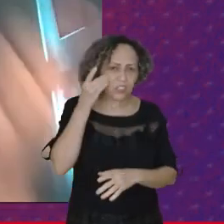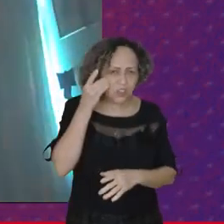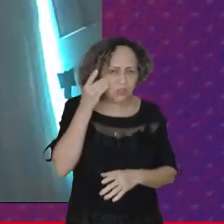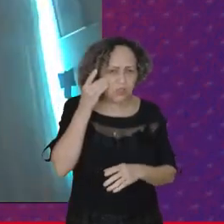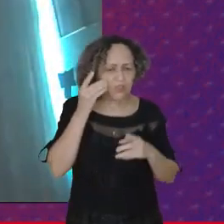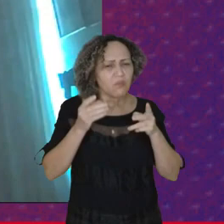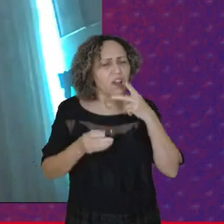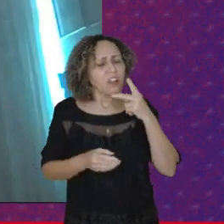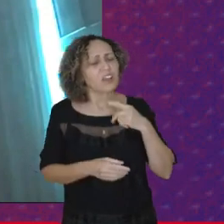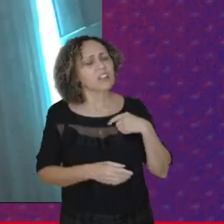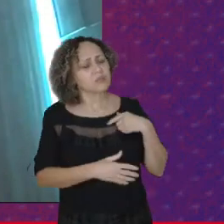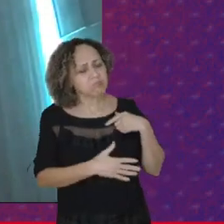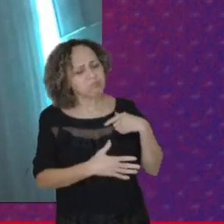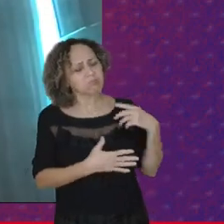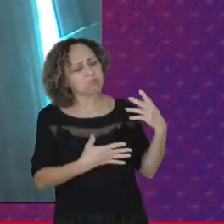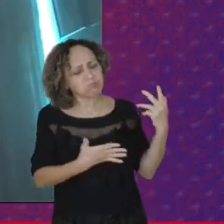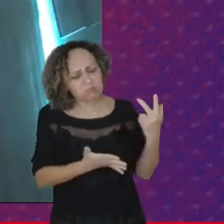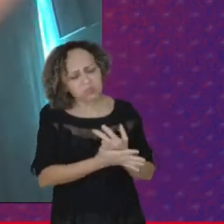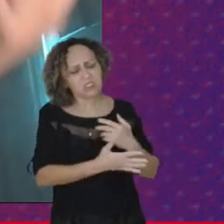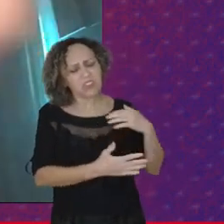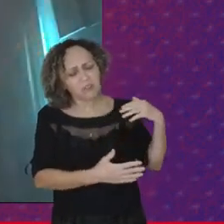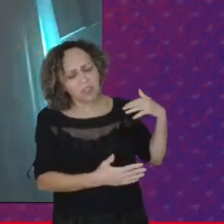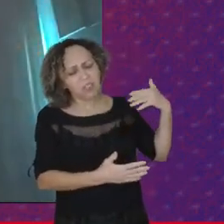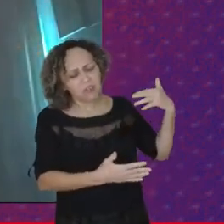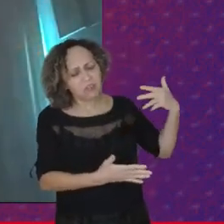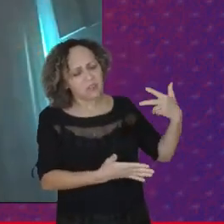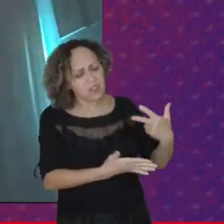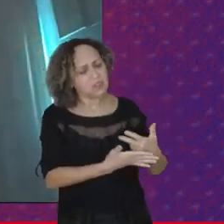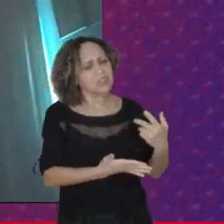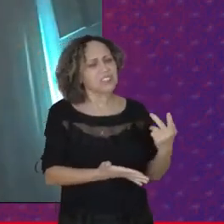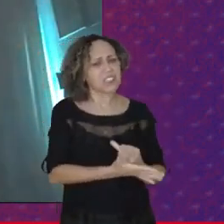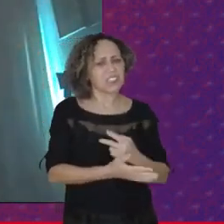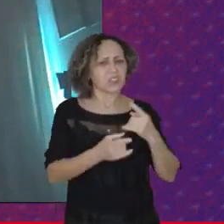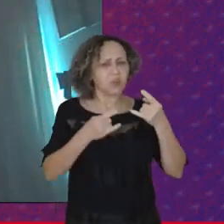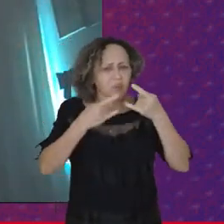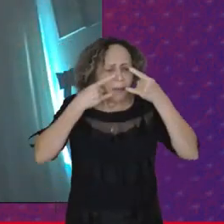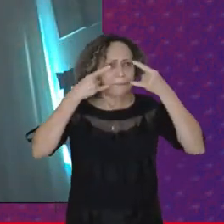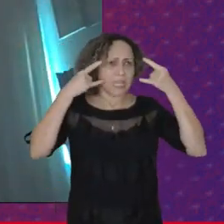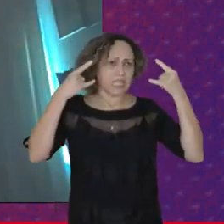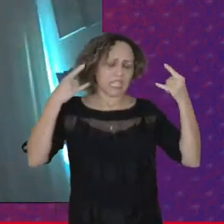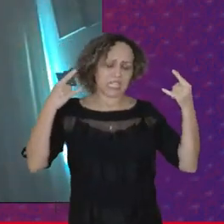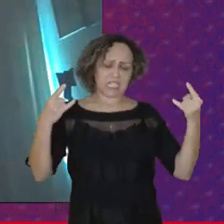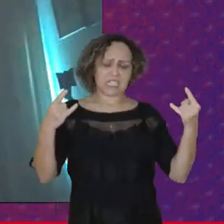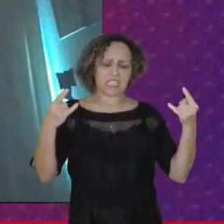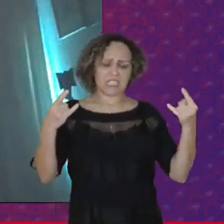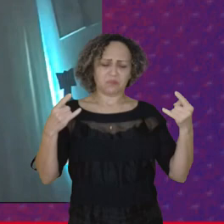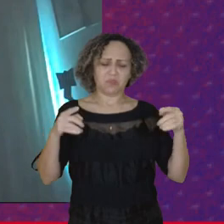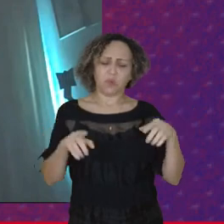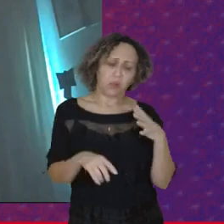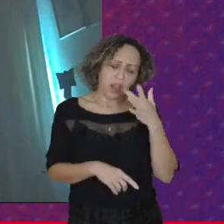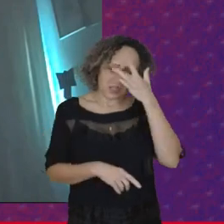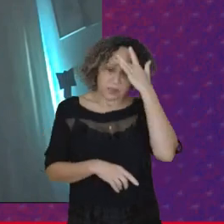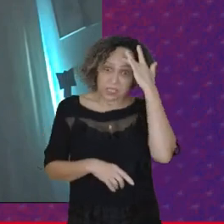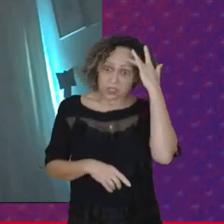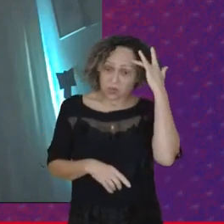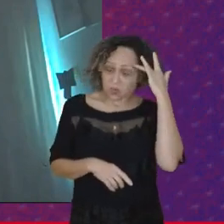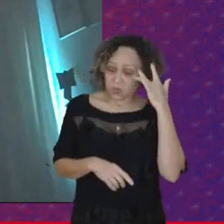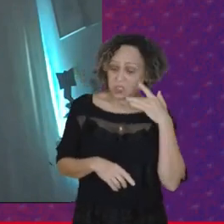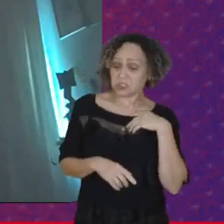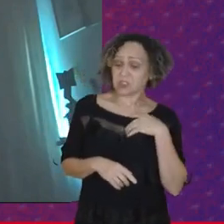vinha ocorrendo. Porque o sistema capitalista, quem se beneficia dele, eu costumo dizer, eles não